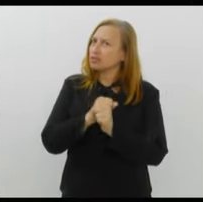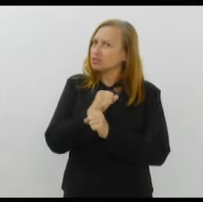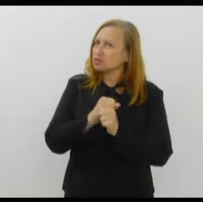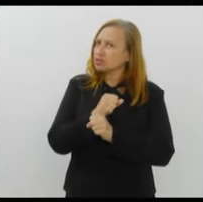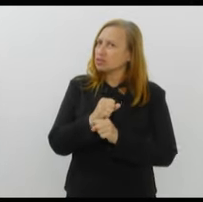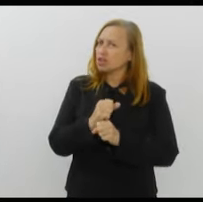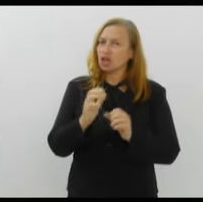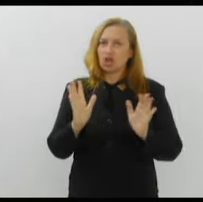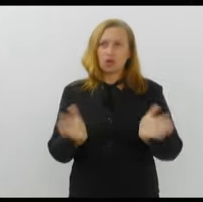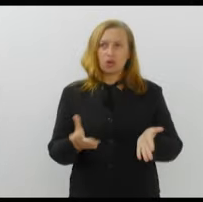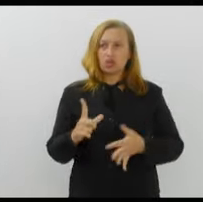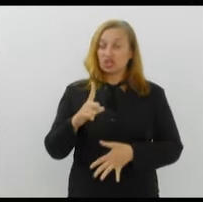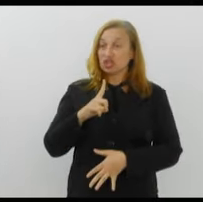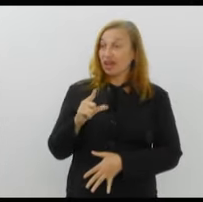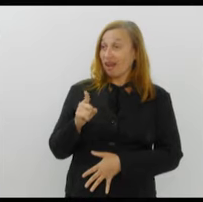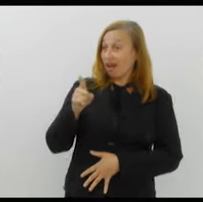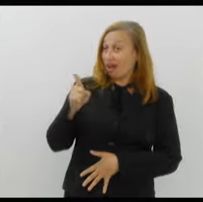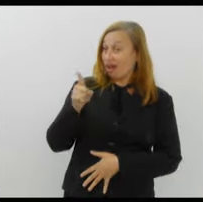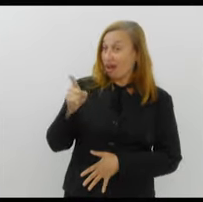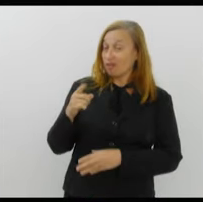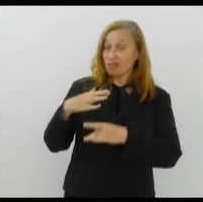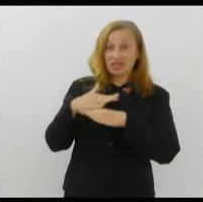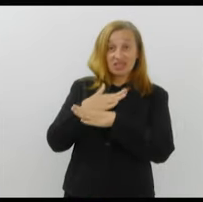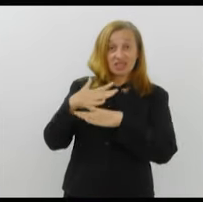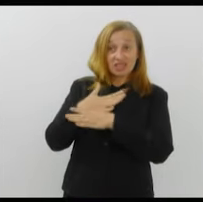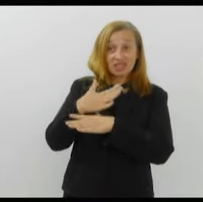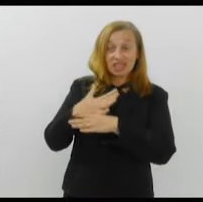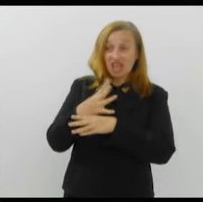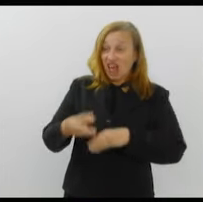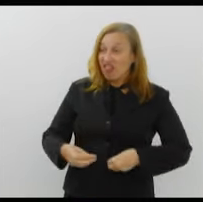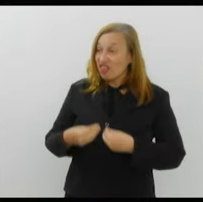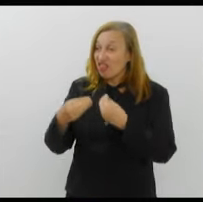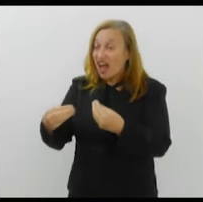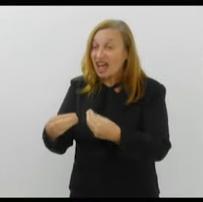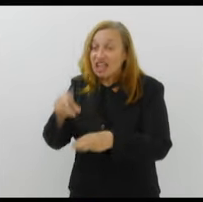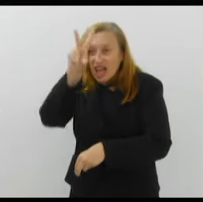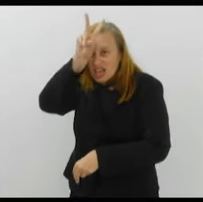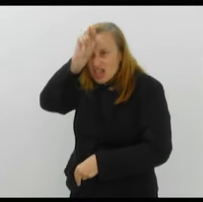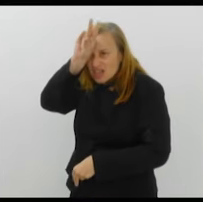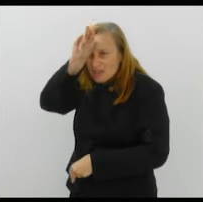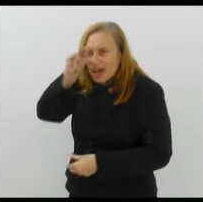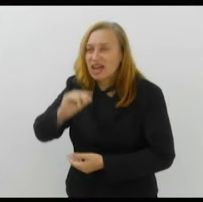E hoje a gente tem lá uma cidade entregue às baratas.